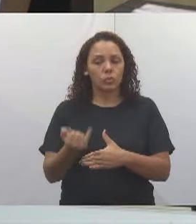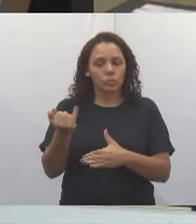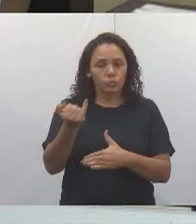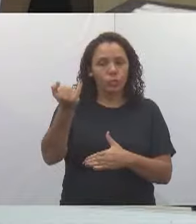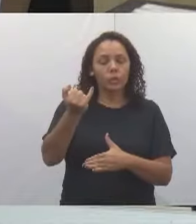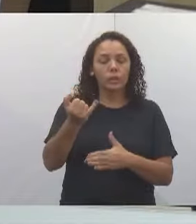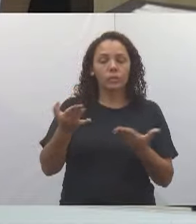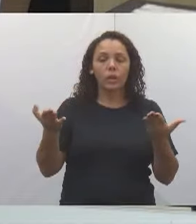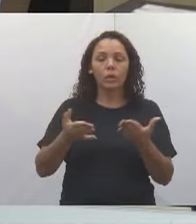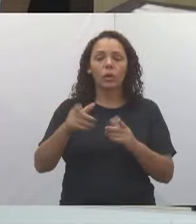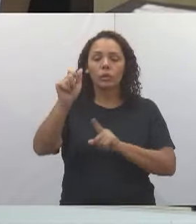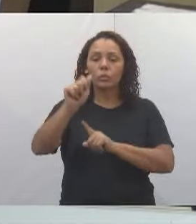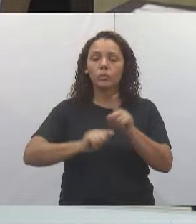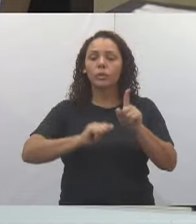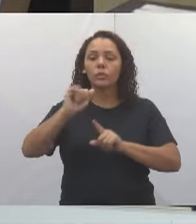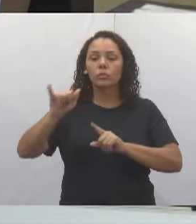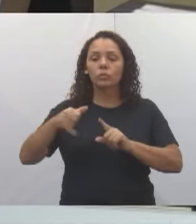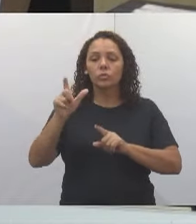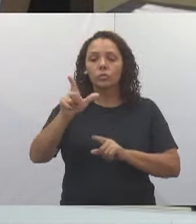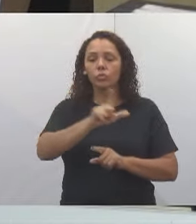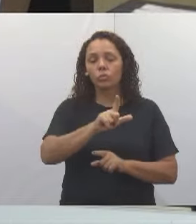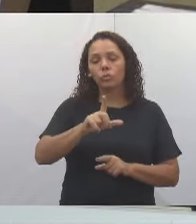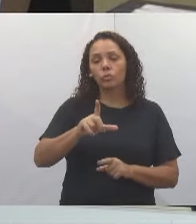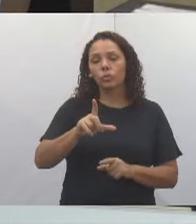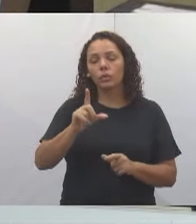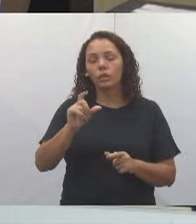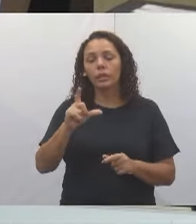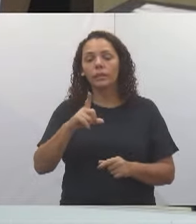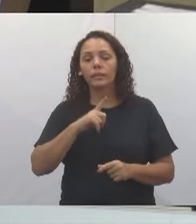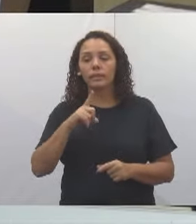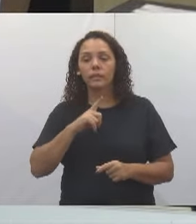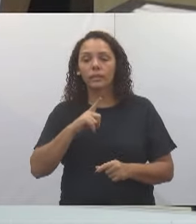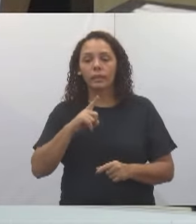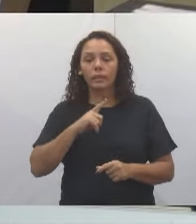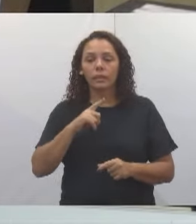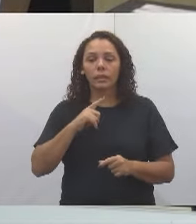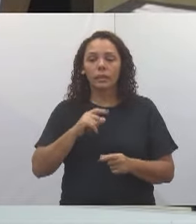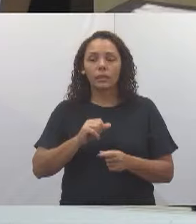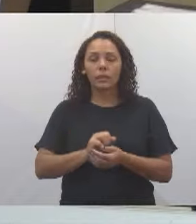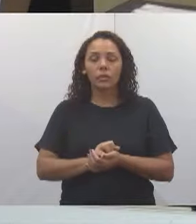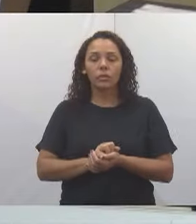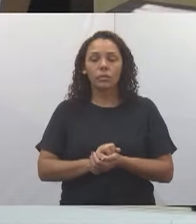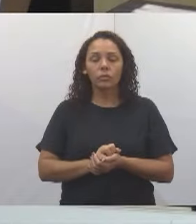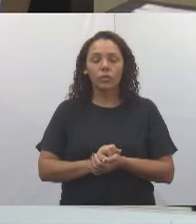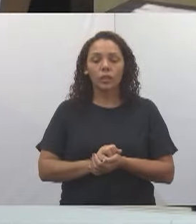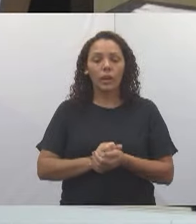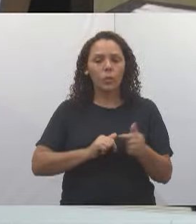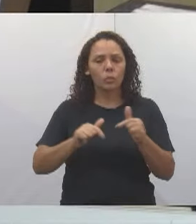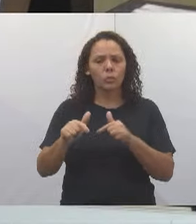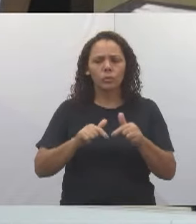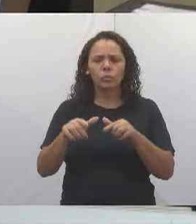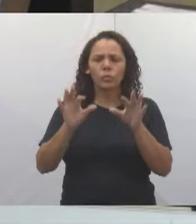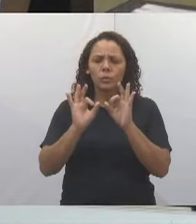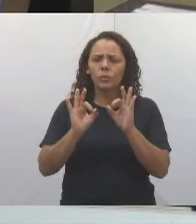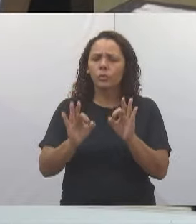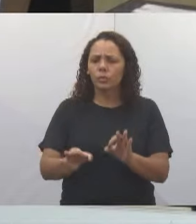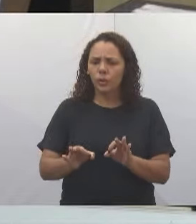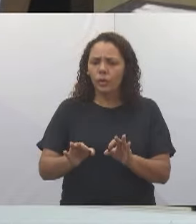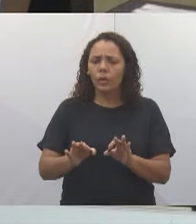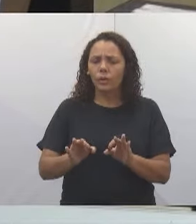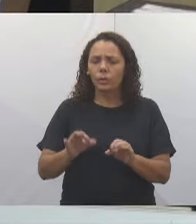Agora, em julho, foi feita a densidade larvária, o Jacareí fez tudo muito certo, e a gente